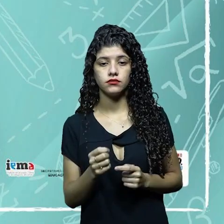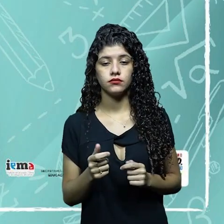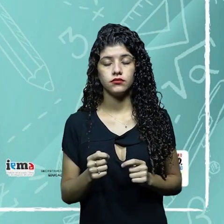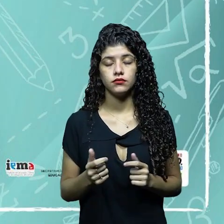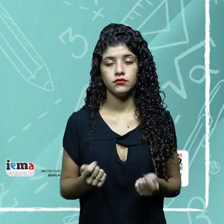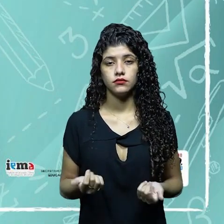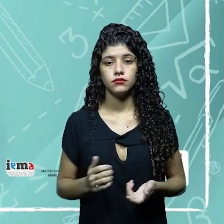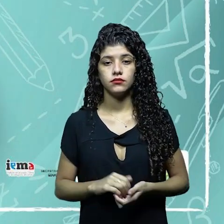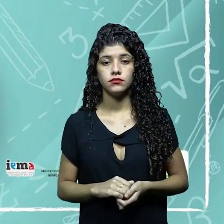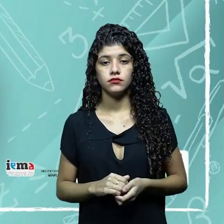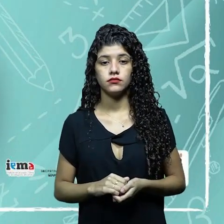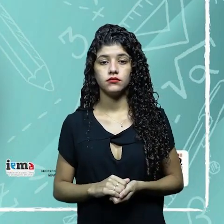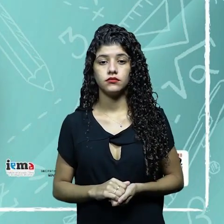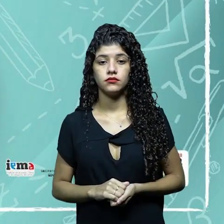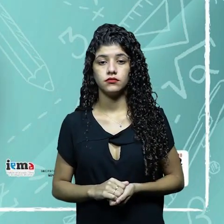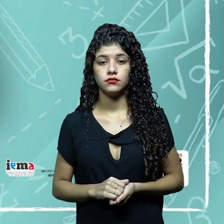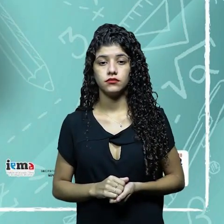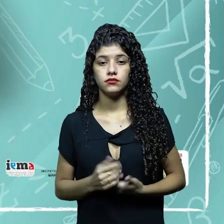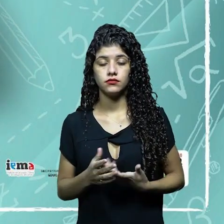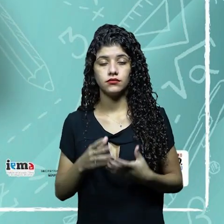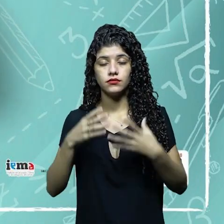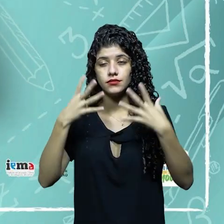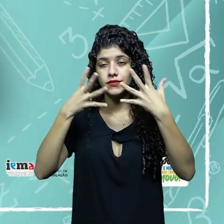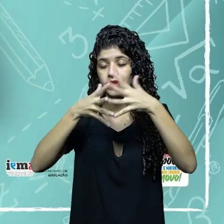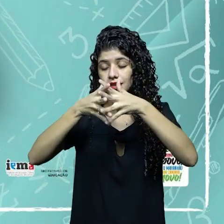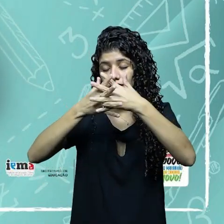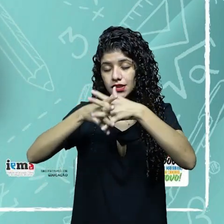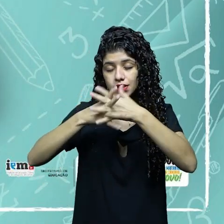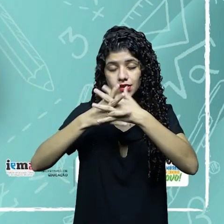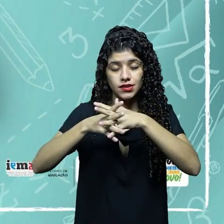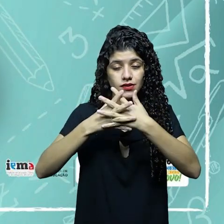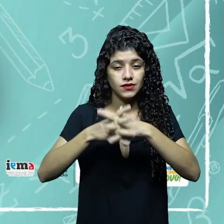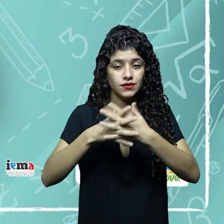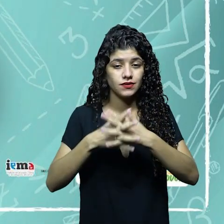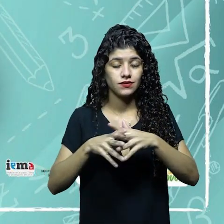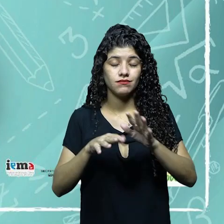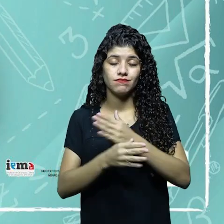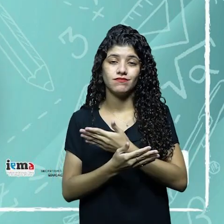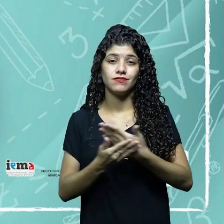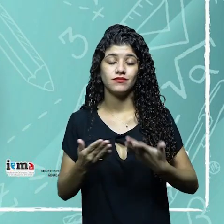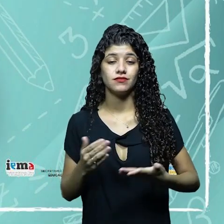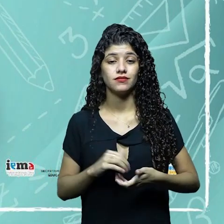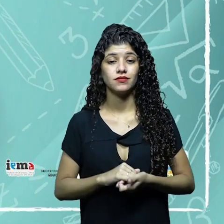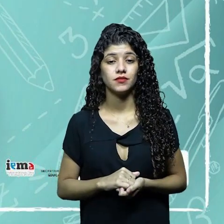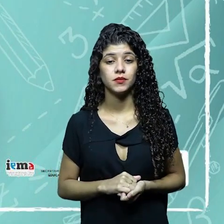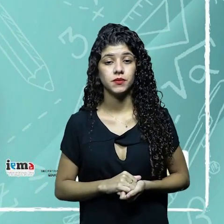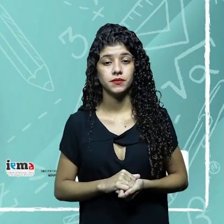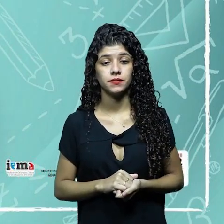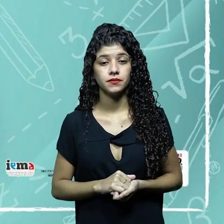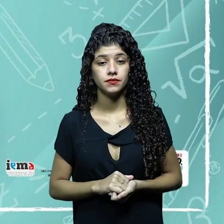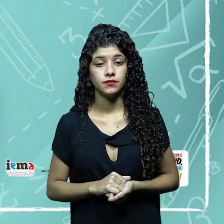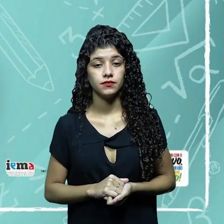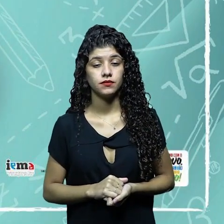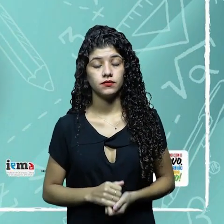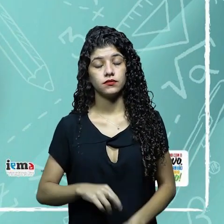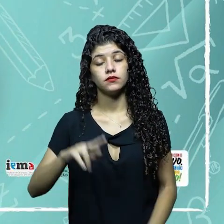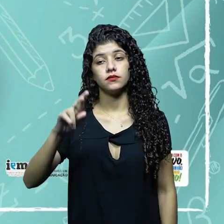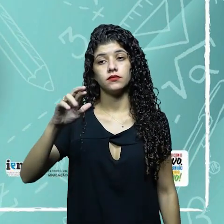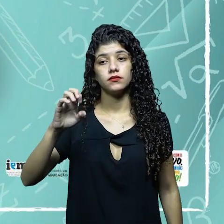nó aí na mente, lá na relativa, você